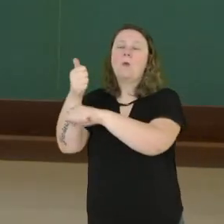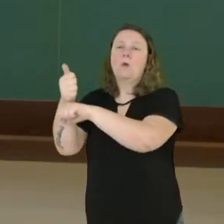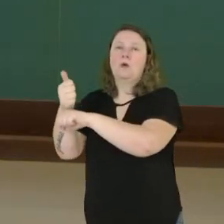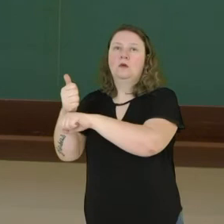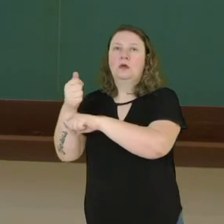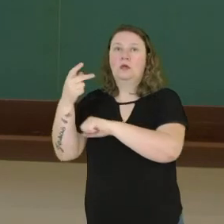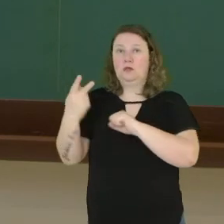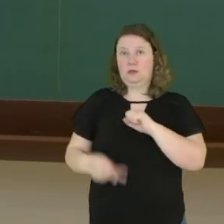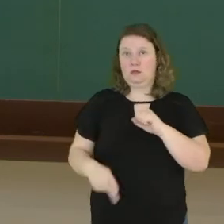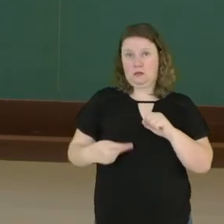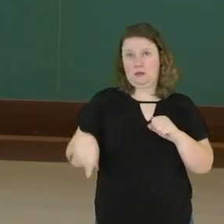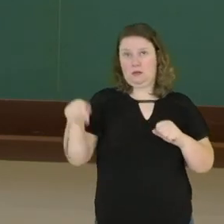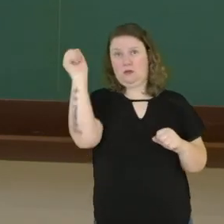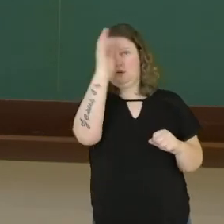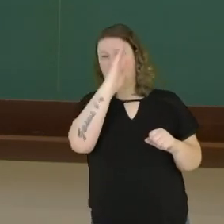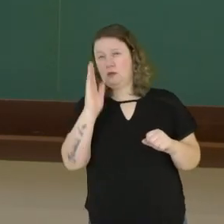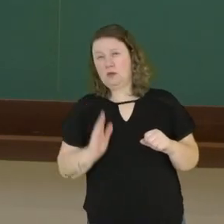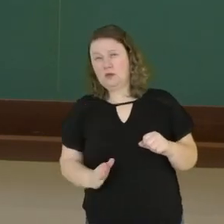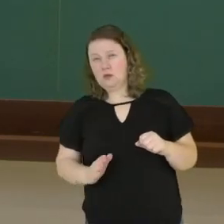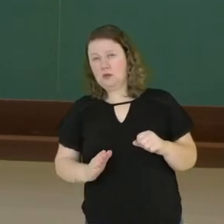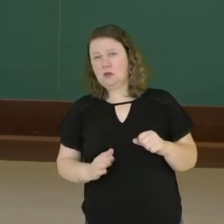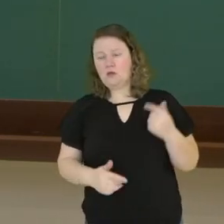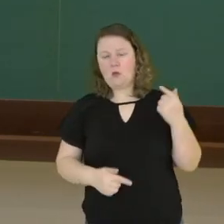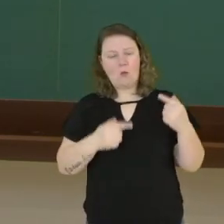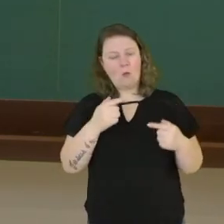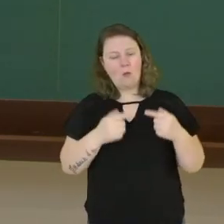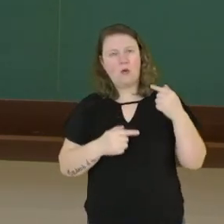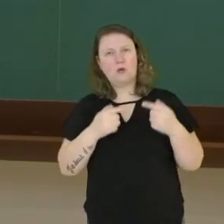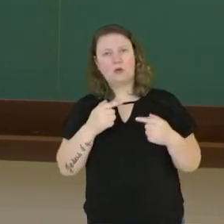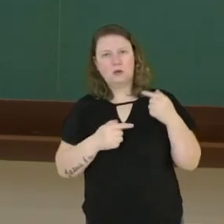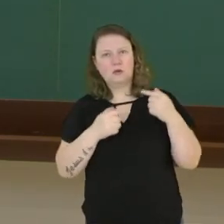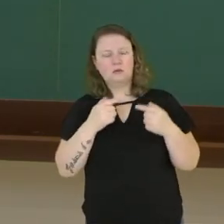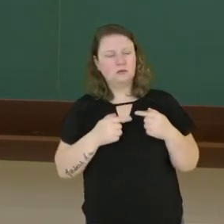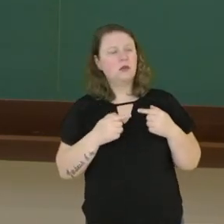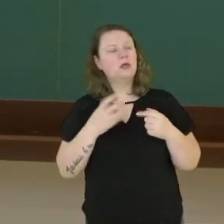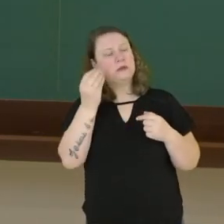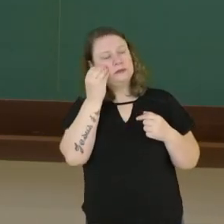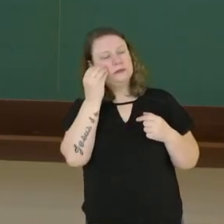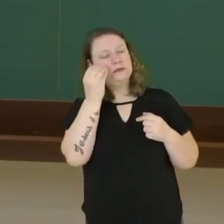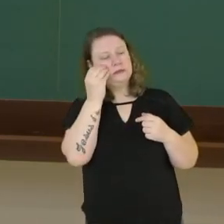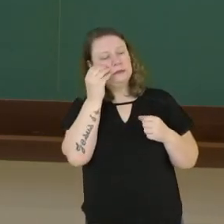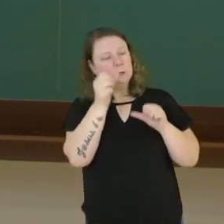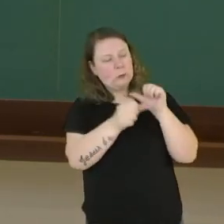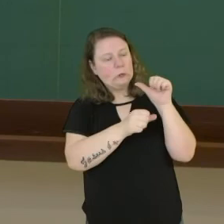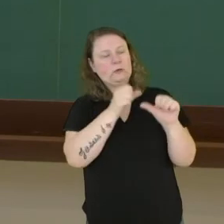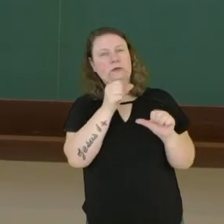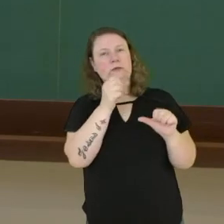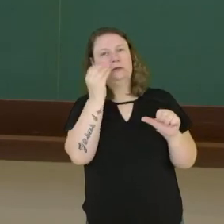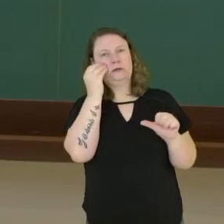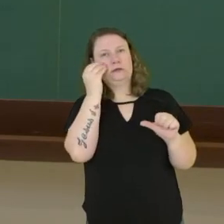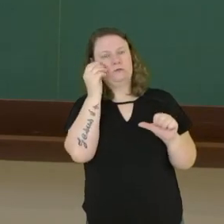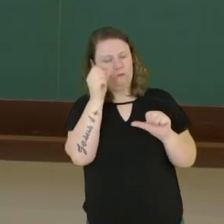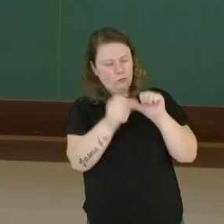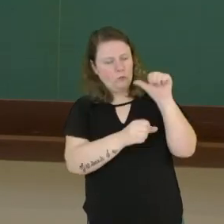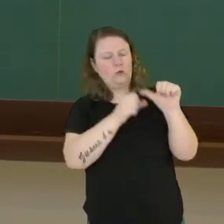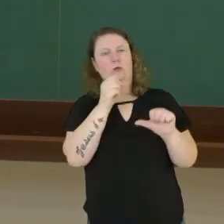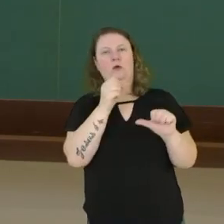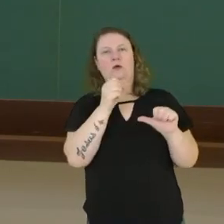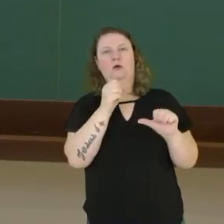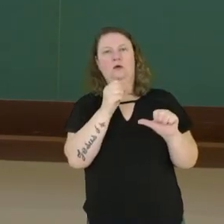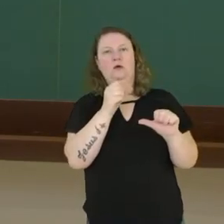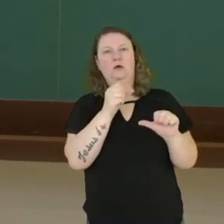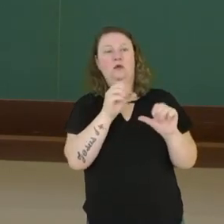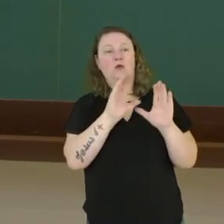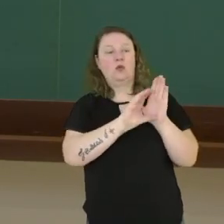política brasileira, ela sempre estava intervindo e tentando modificar e muitas vezes até desestruturar o